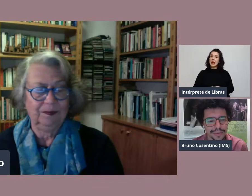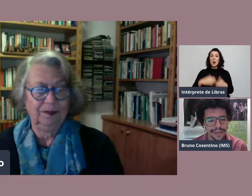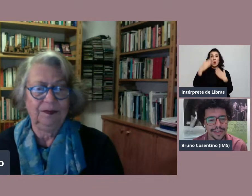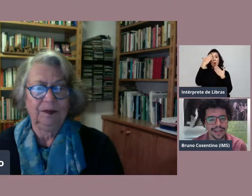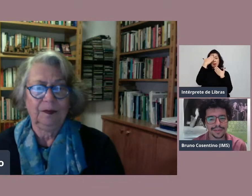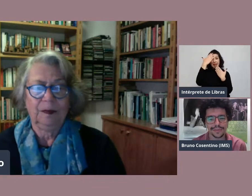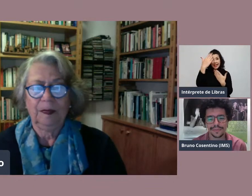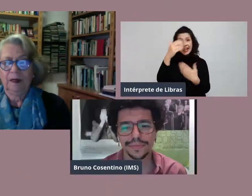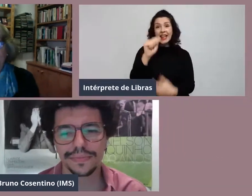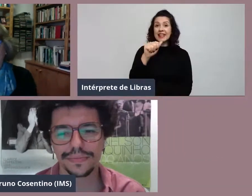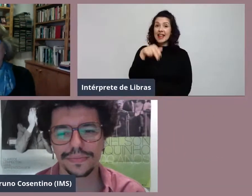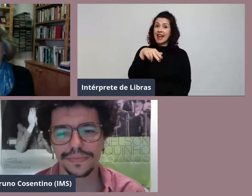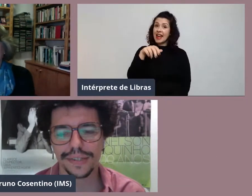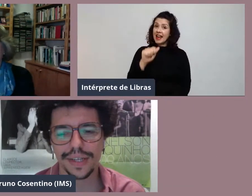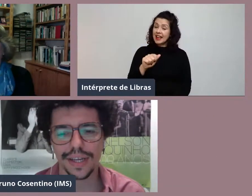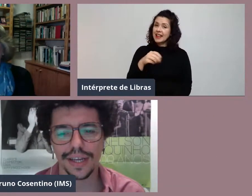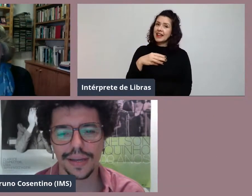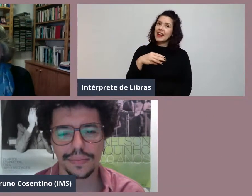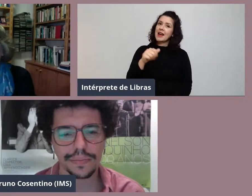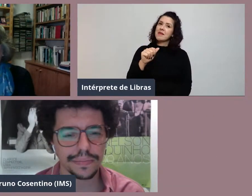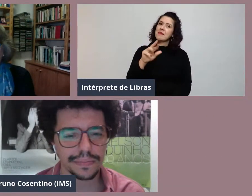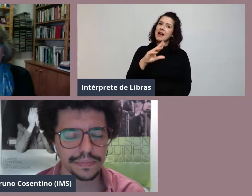Obrigado, Ana Maria Machado.